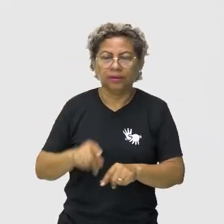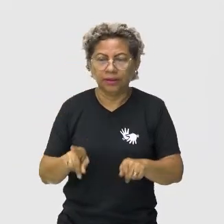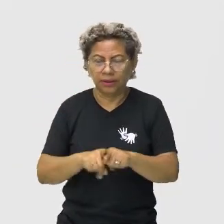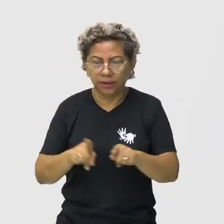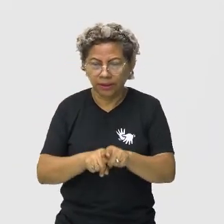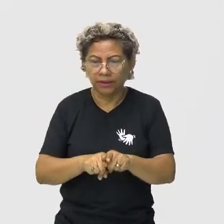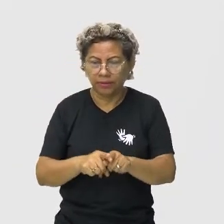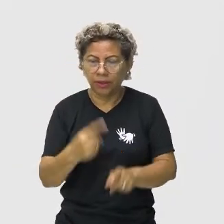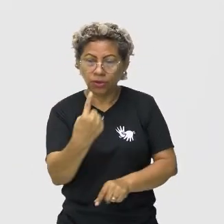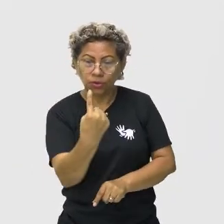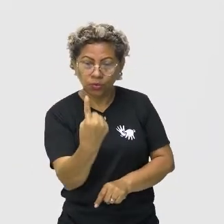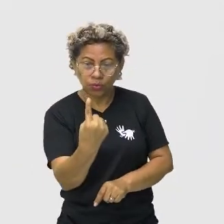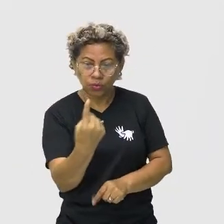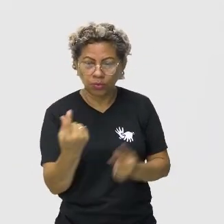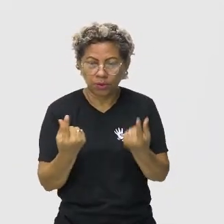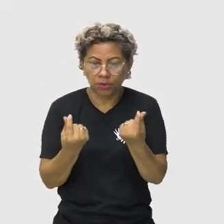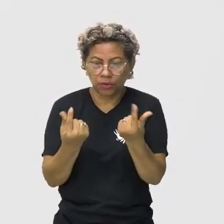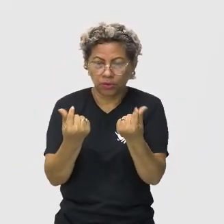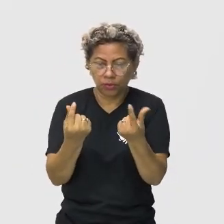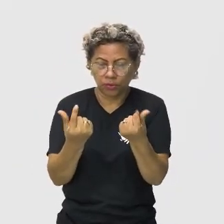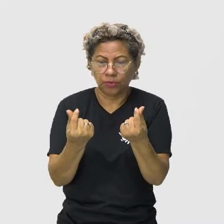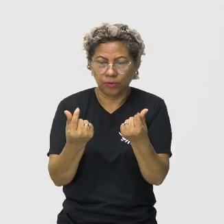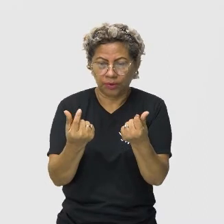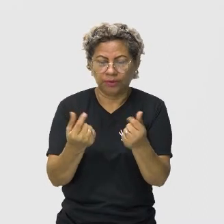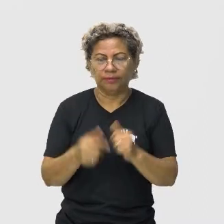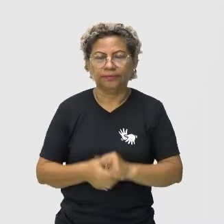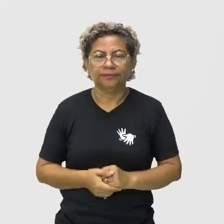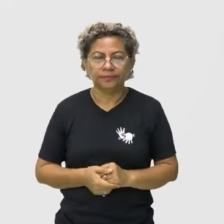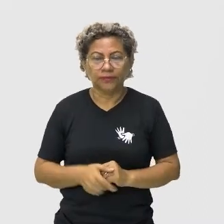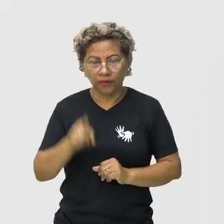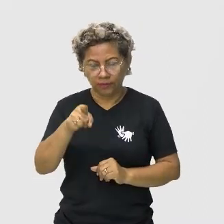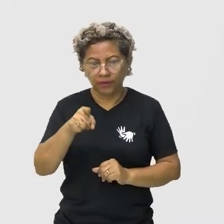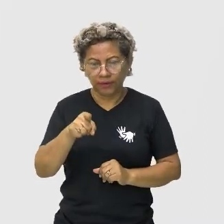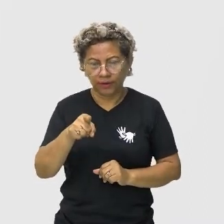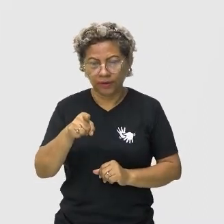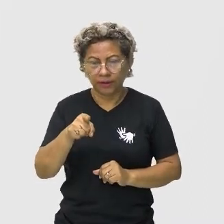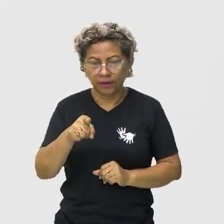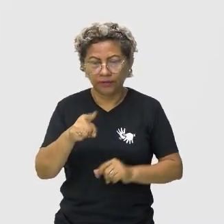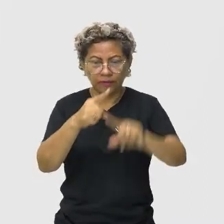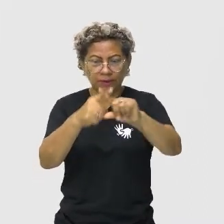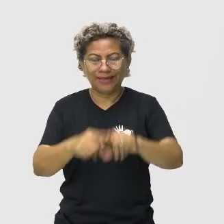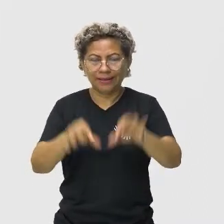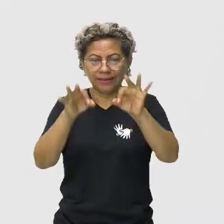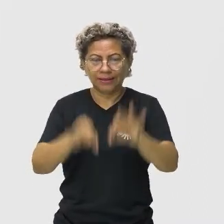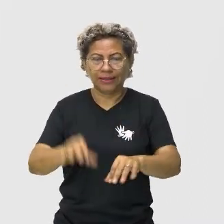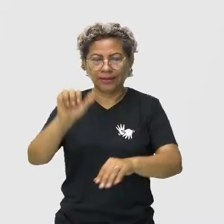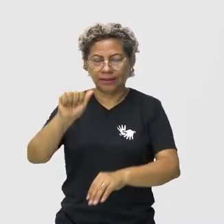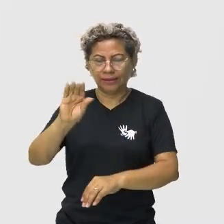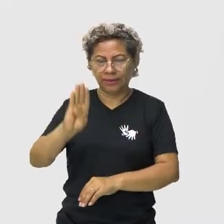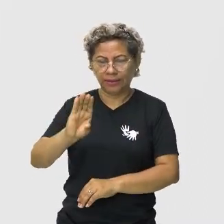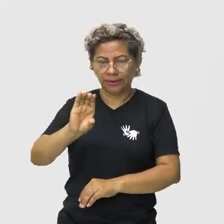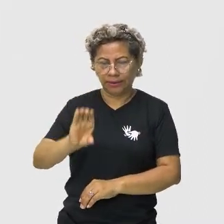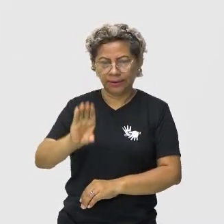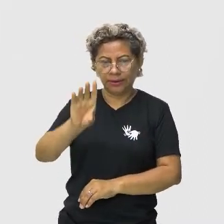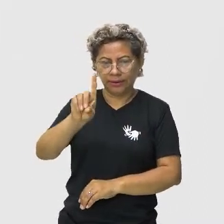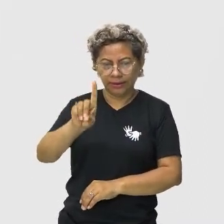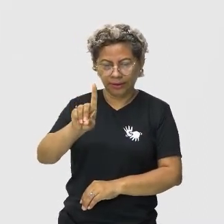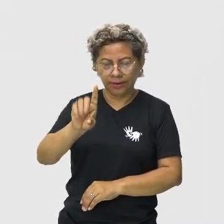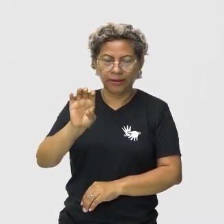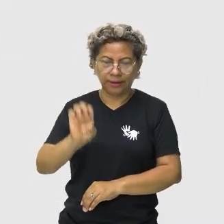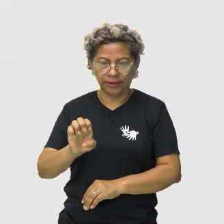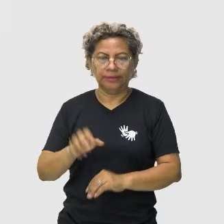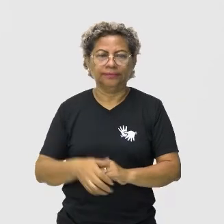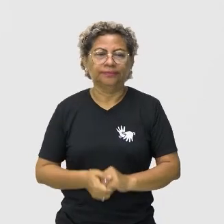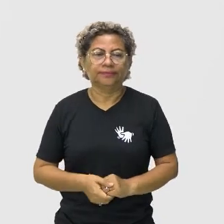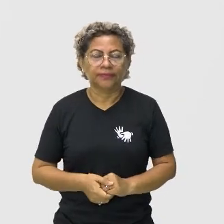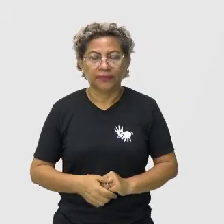moeda única. Só tem um aí, tá certo? Vocês têm as opções. Daqui a pouco eu quero ver as respostas de vocês. E na questão 2,